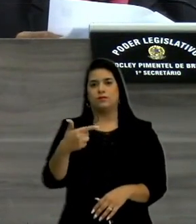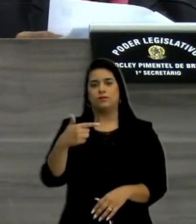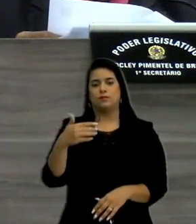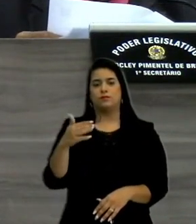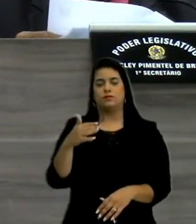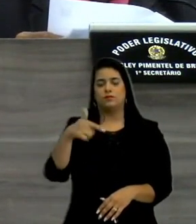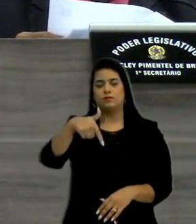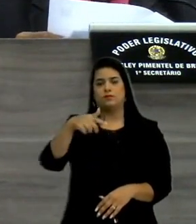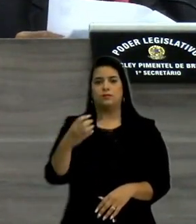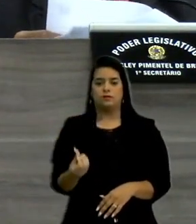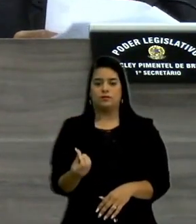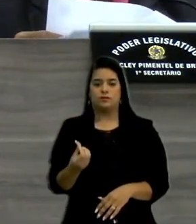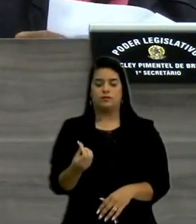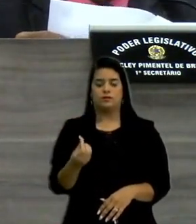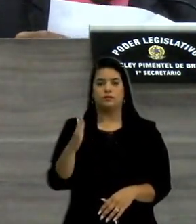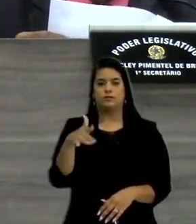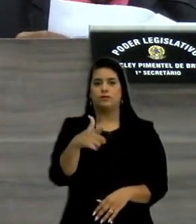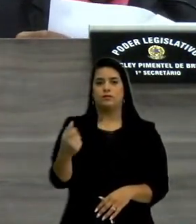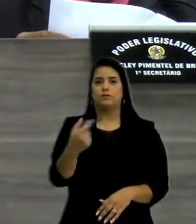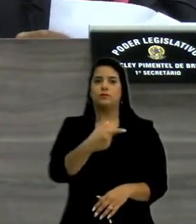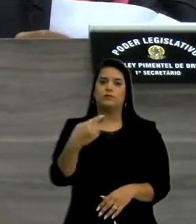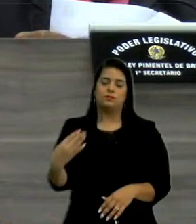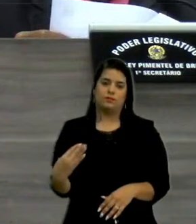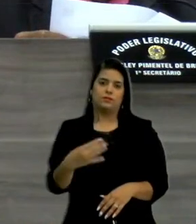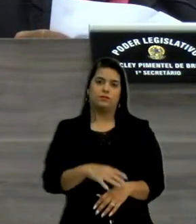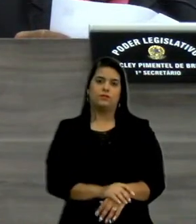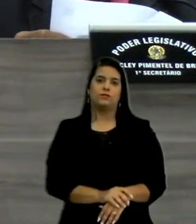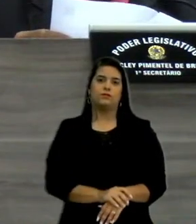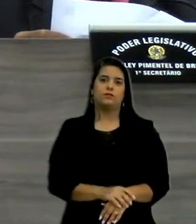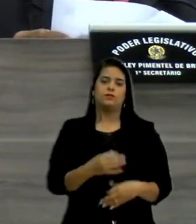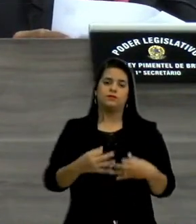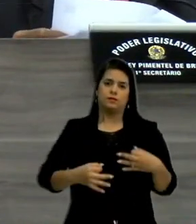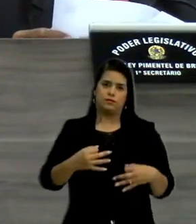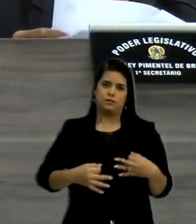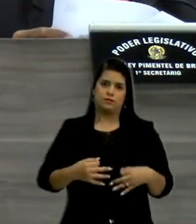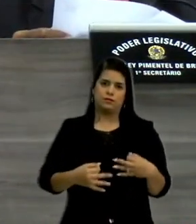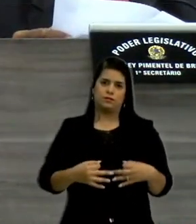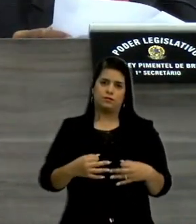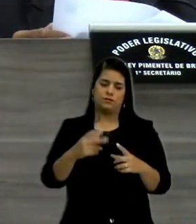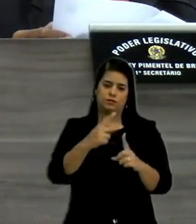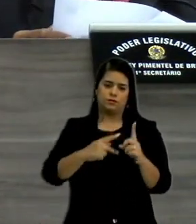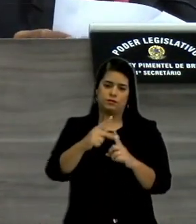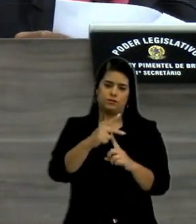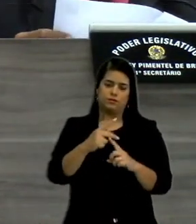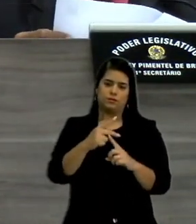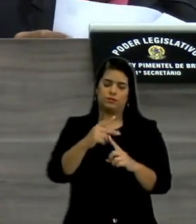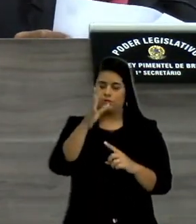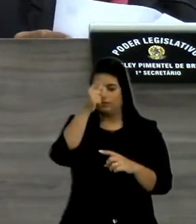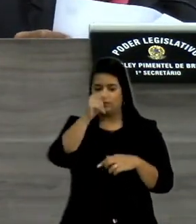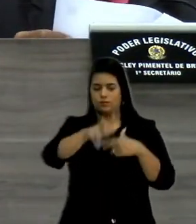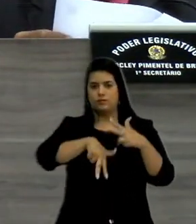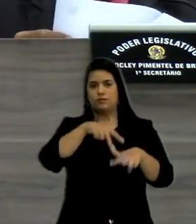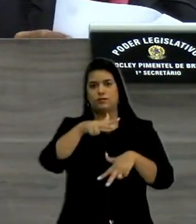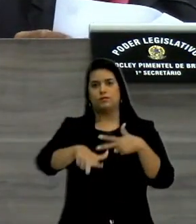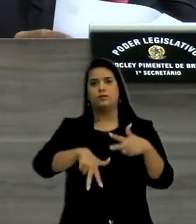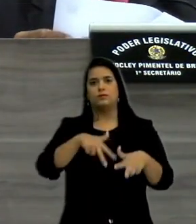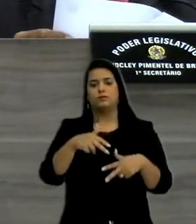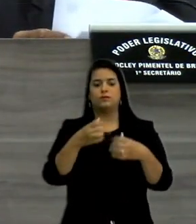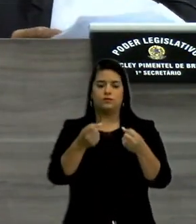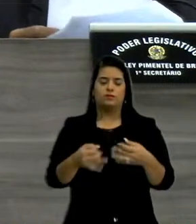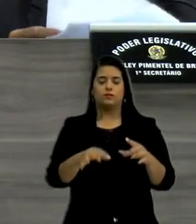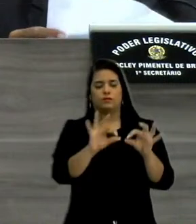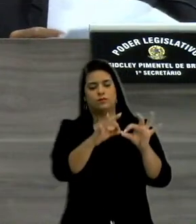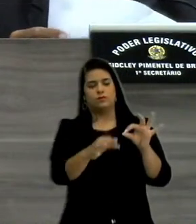13276/2024, exercício 2023, unidade jurisdicionada, Instituto de Previdência dos Servidores Públicos São Bento do Una, tipo de prestação de